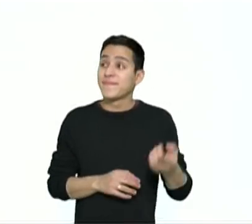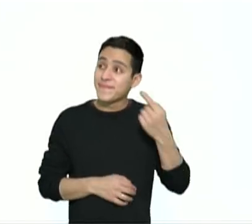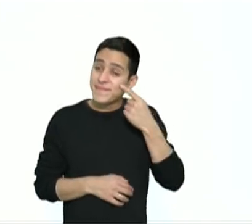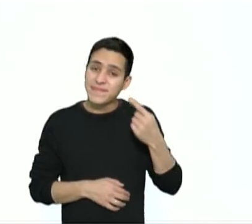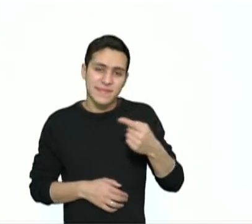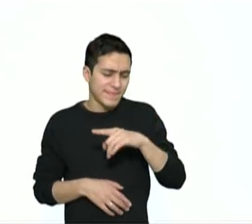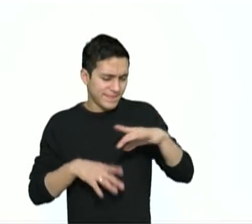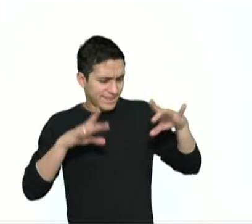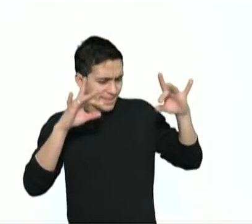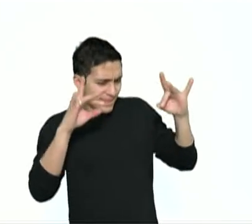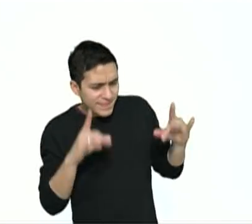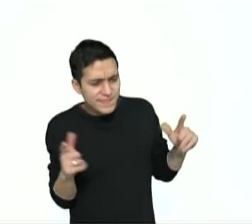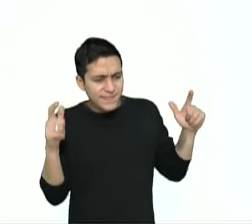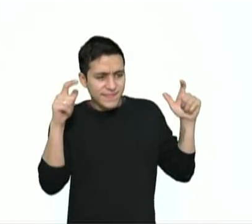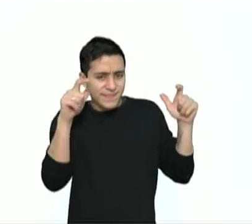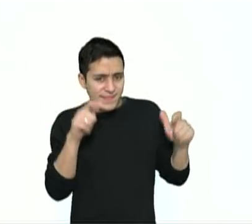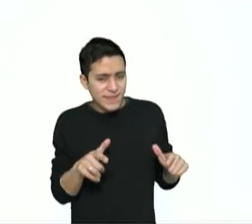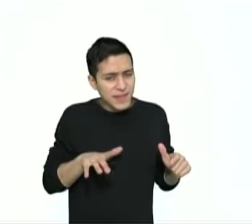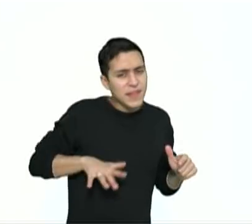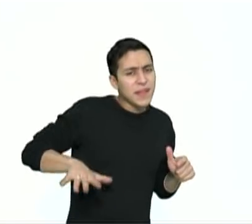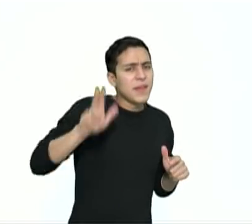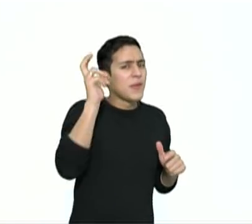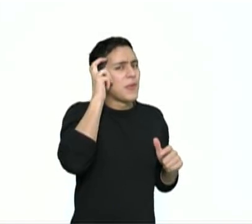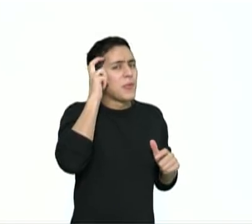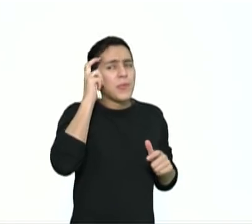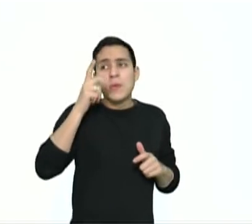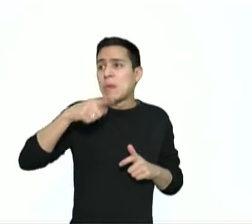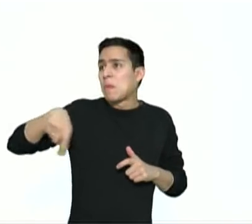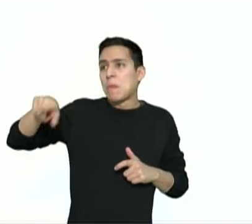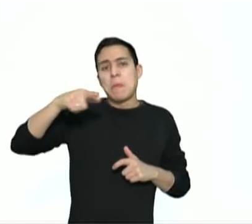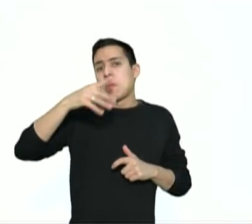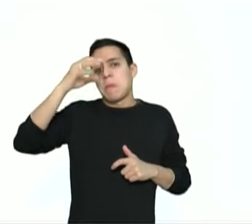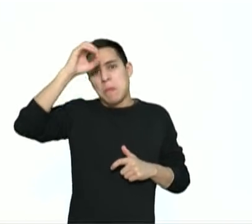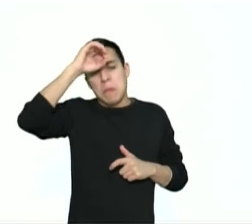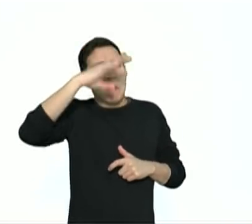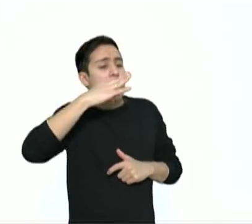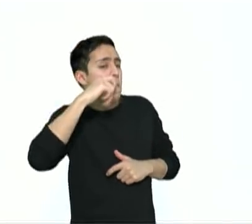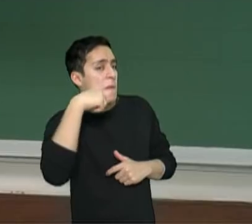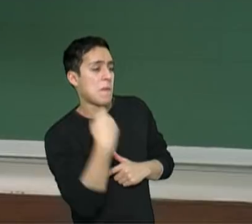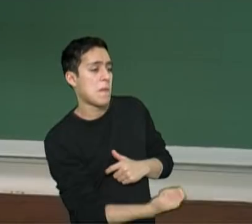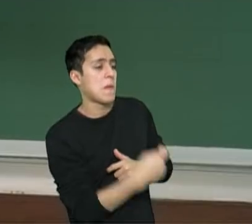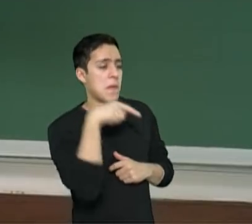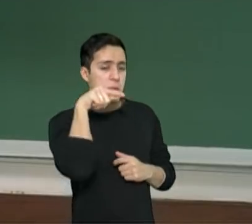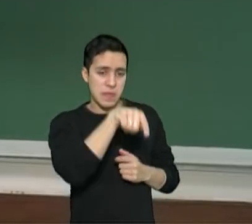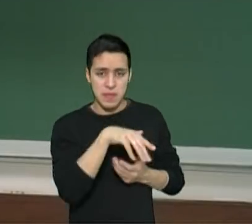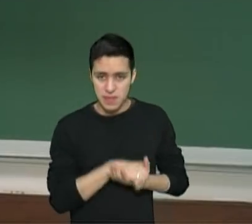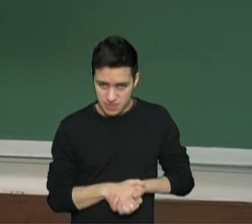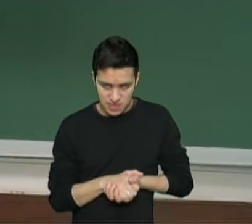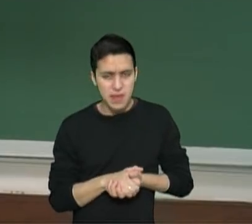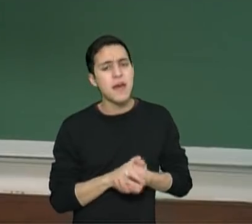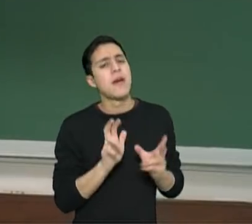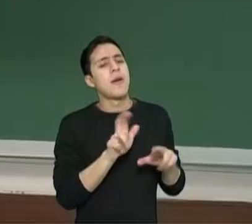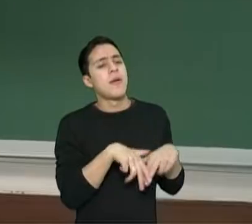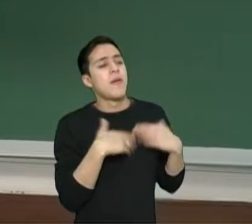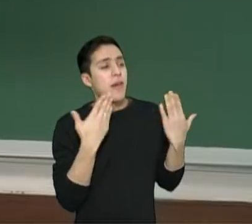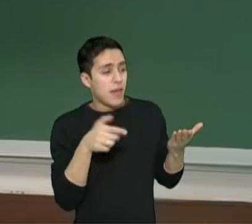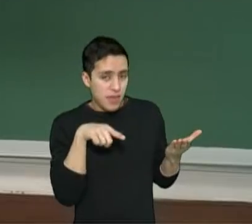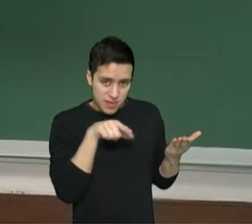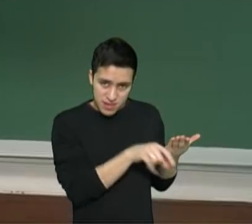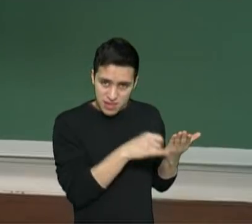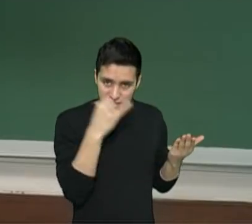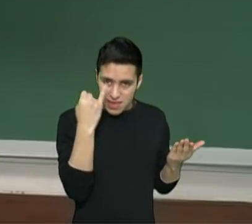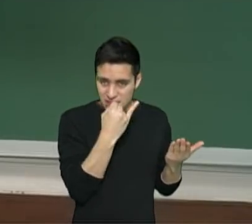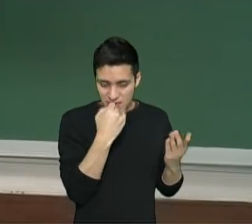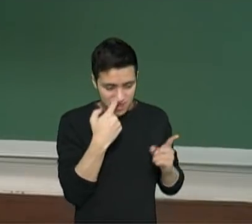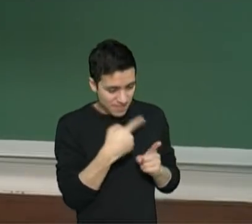retratar lugares e culturas que não eram conhecidas por todos, né? A letra A. Então, essa era a importância, né? Porque ele ia ser